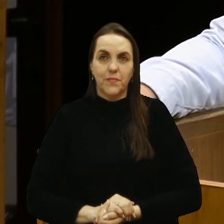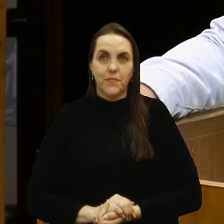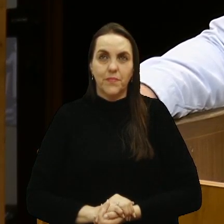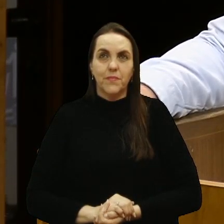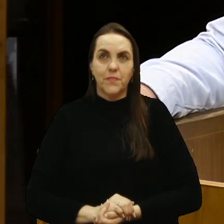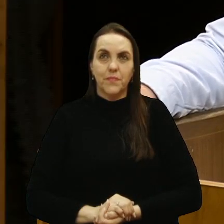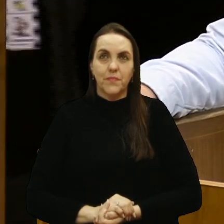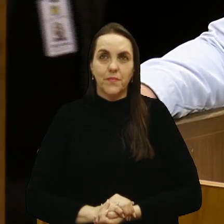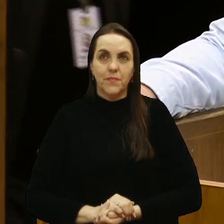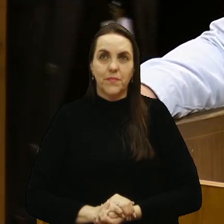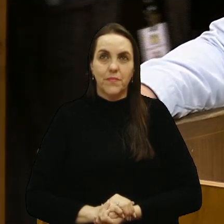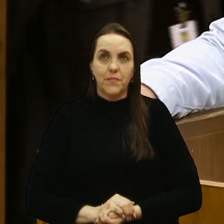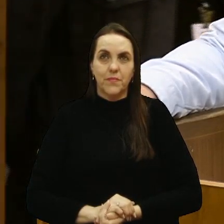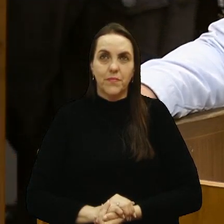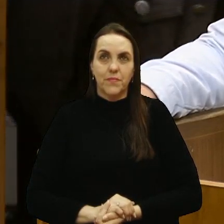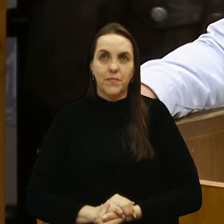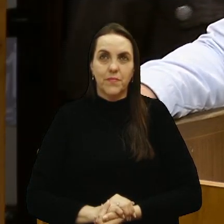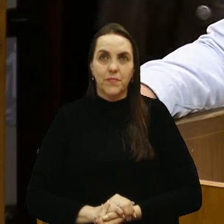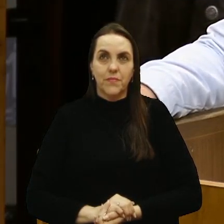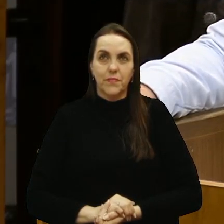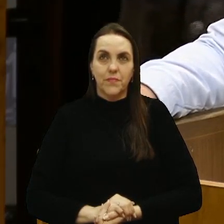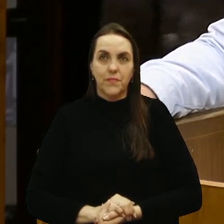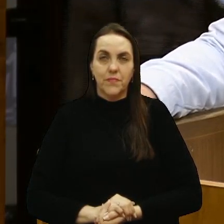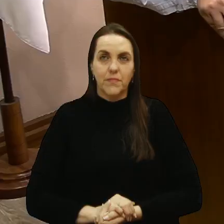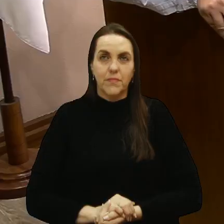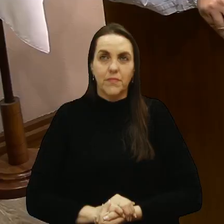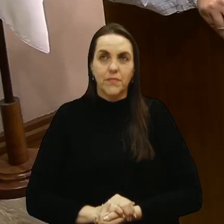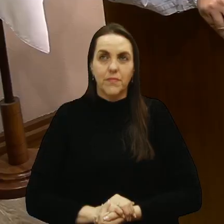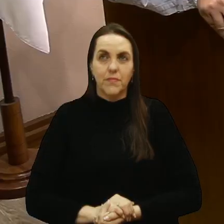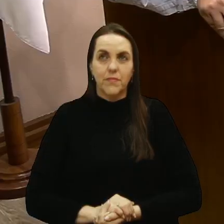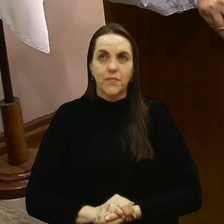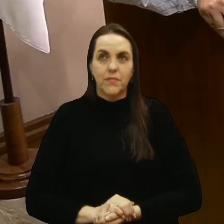Por favor, aqui à frente. Servidores,